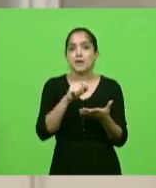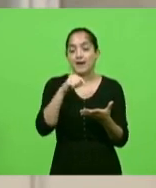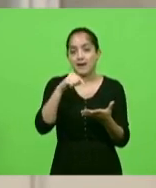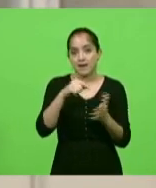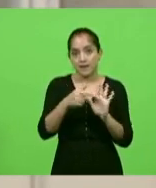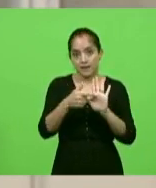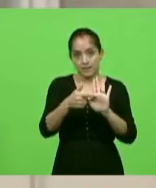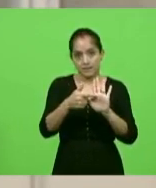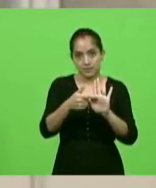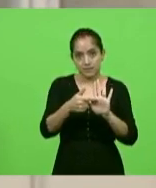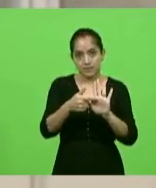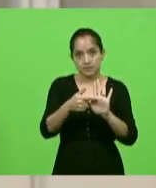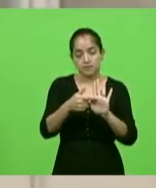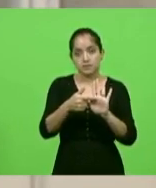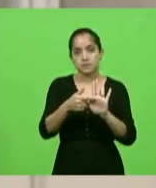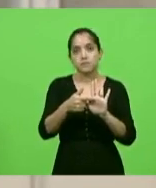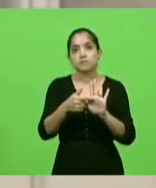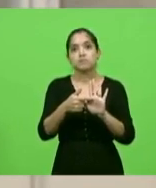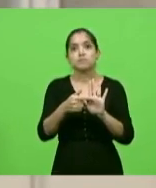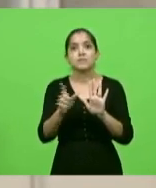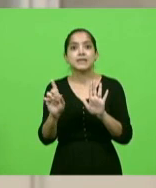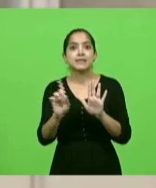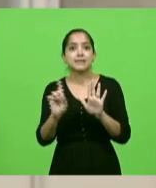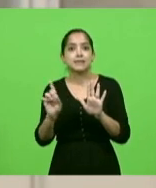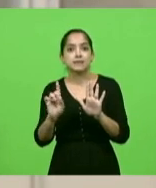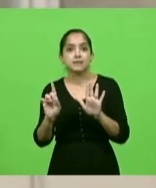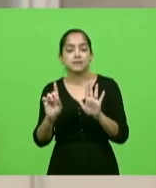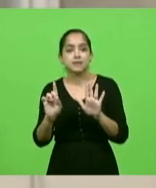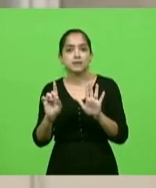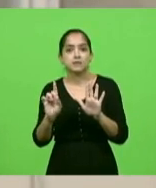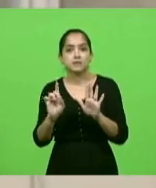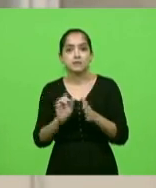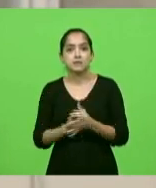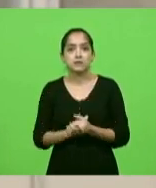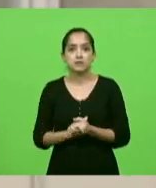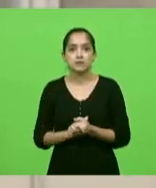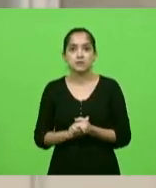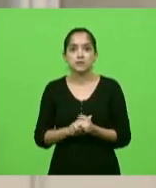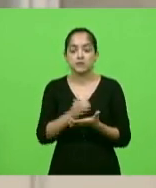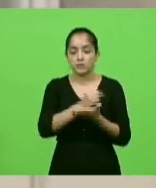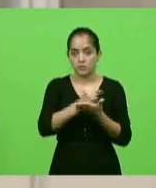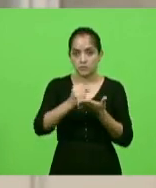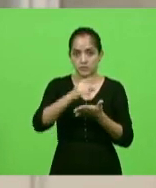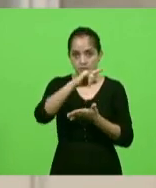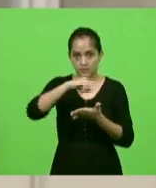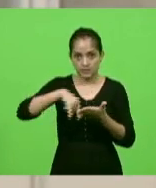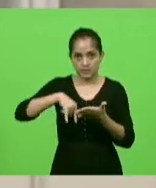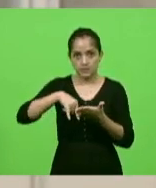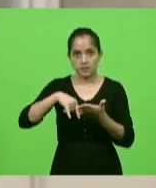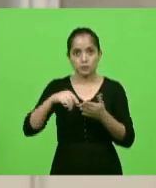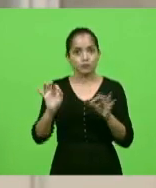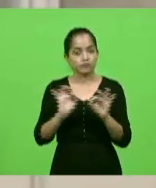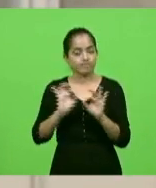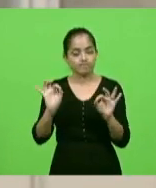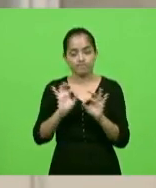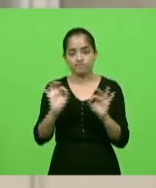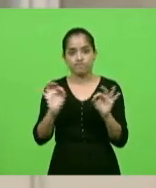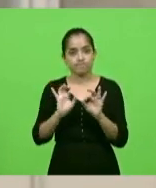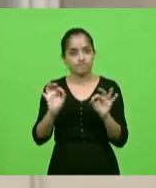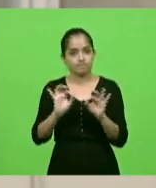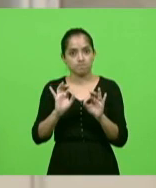com ao contrário não houve a contratação pneu uma espécie